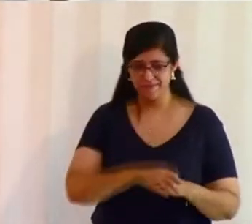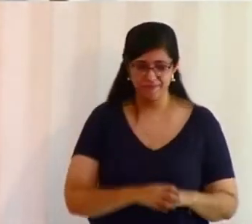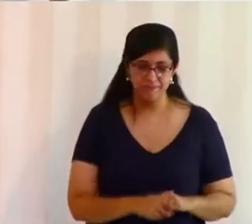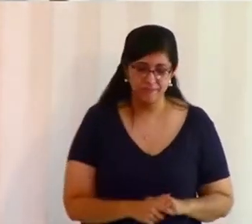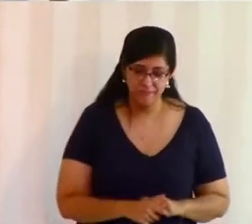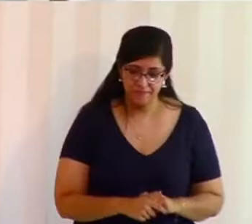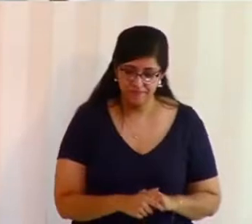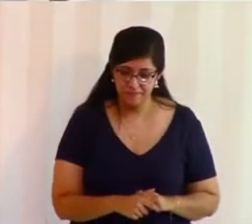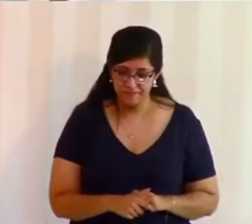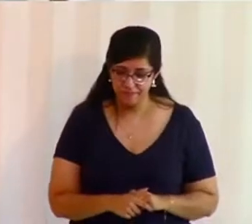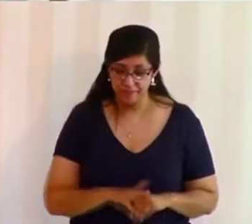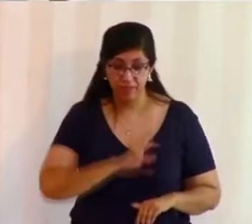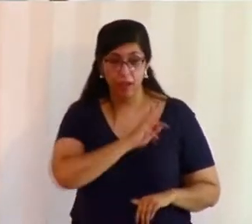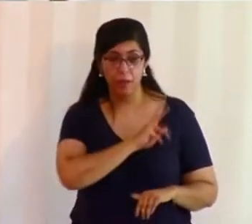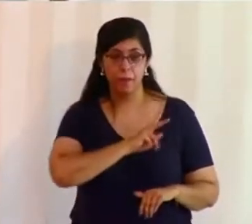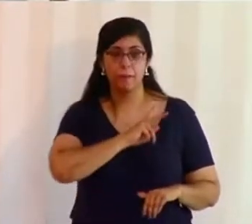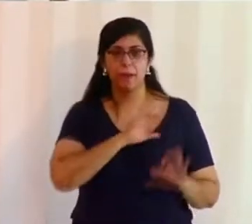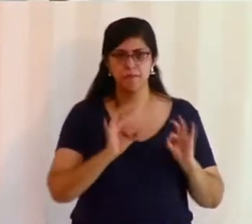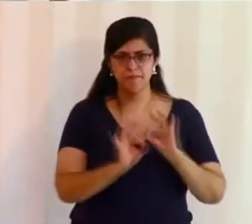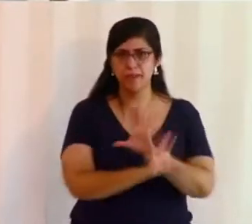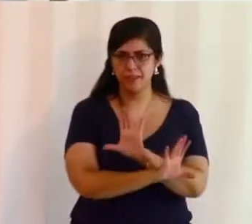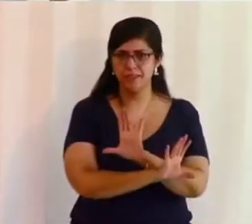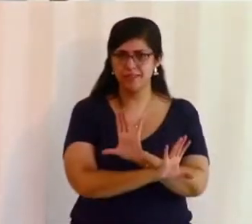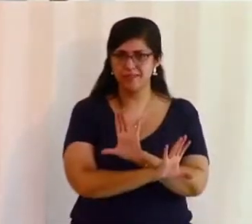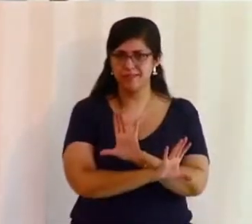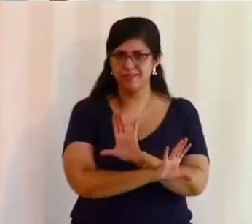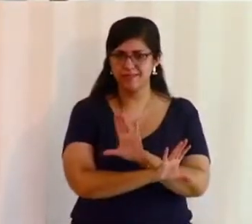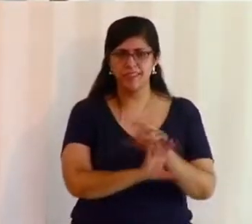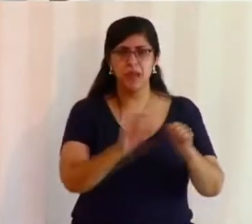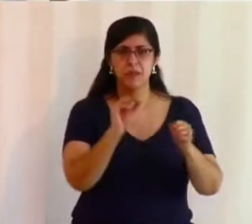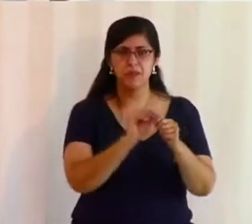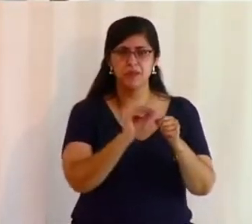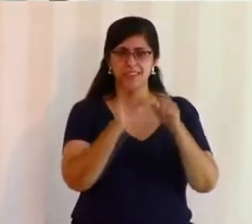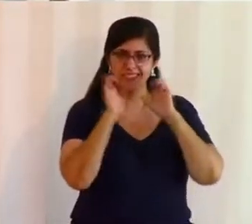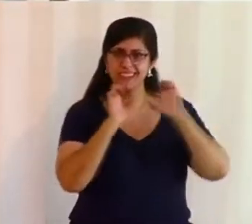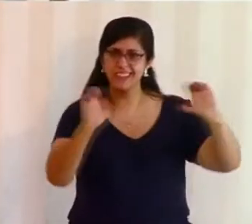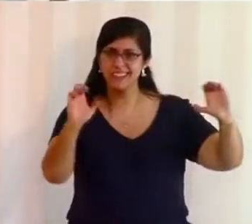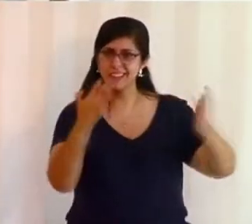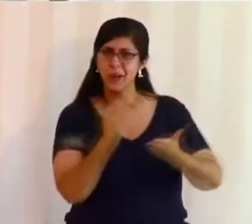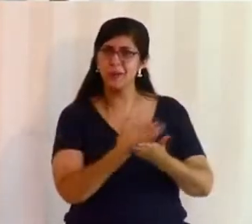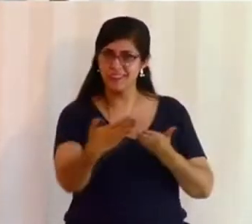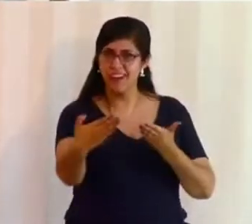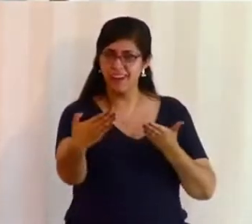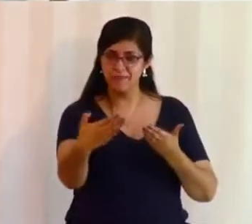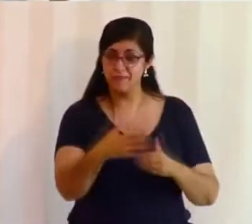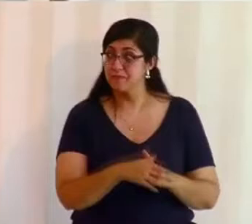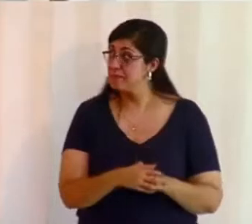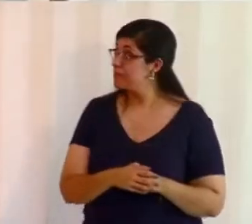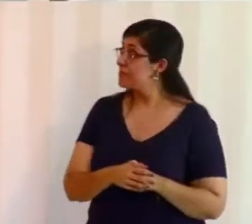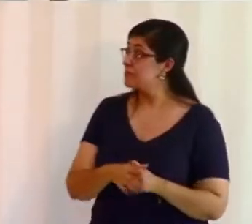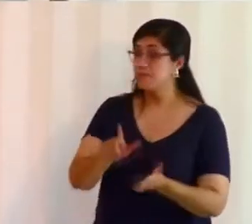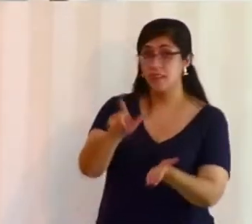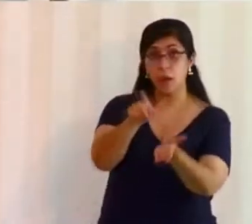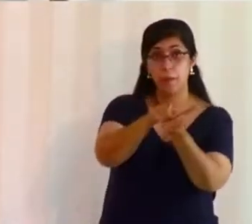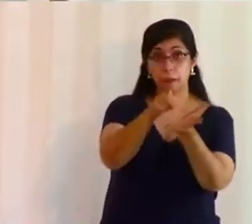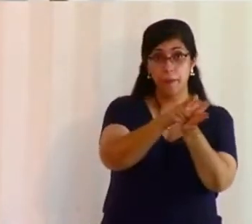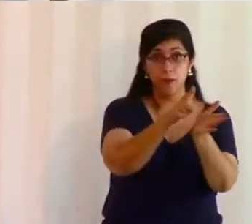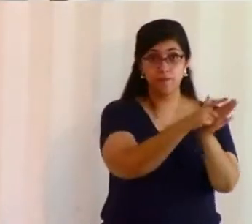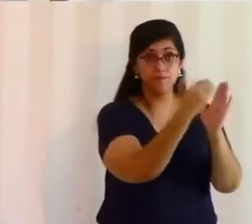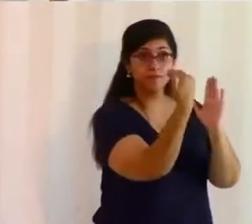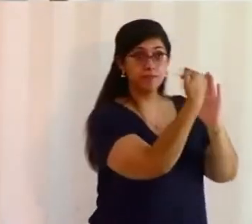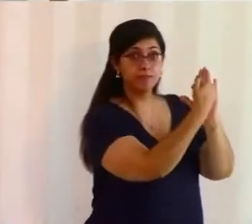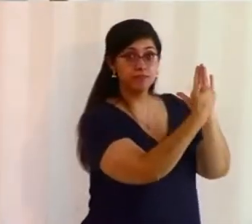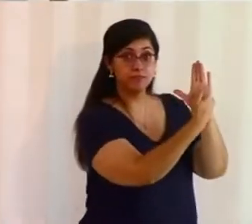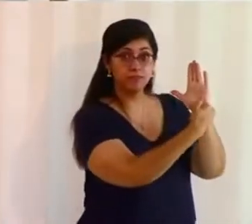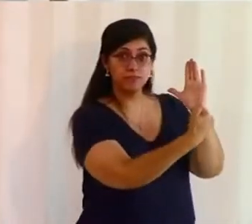irmãos, Paulo certamente querendo colocar em prática, vamos imaginar que, como essa folha que eu estou segurando aqui estivesse o planejamento